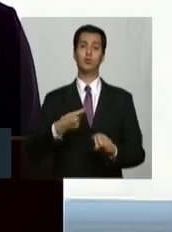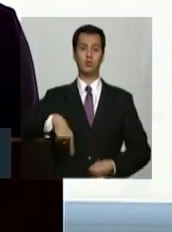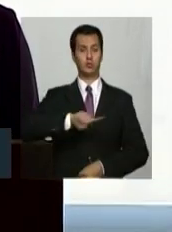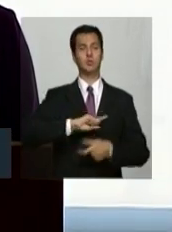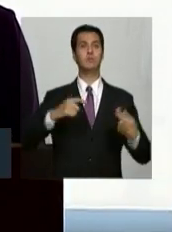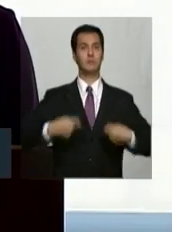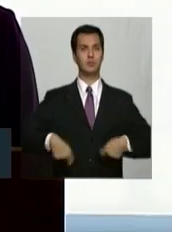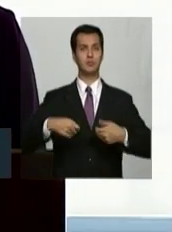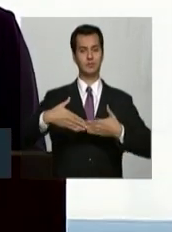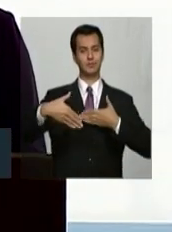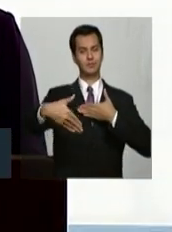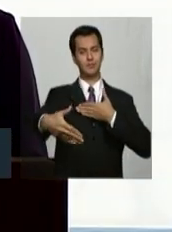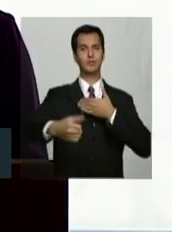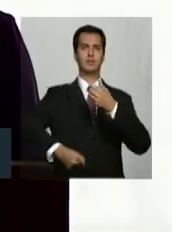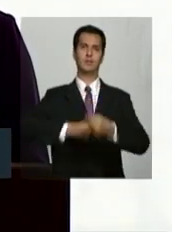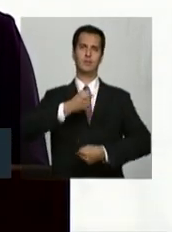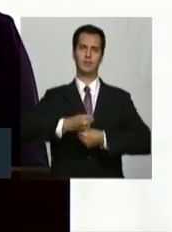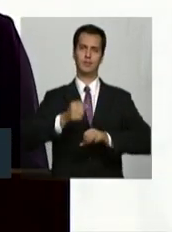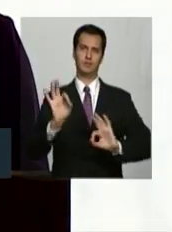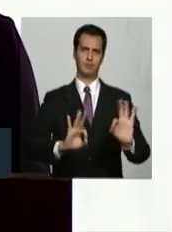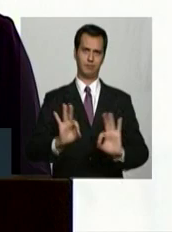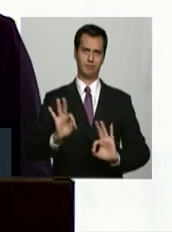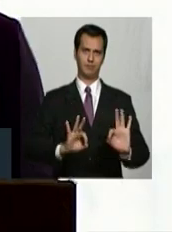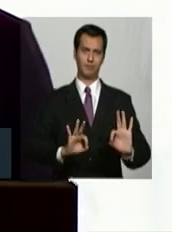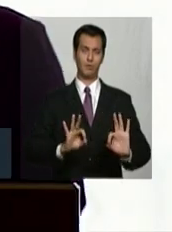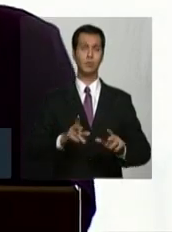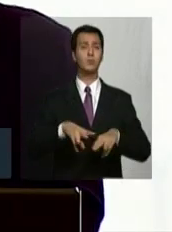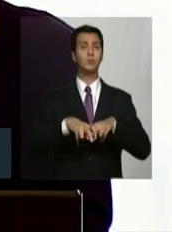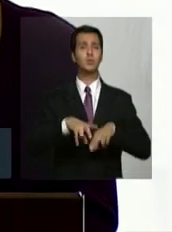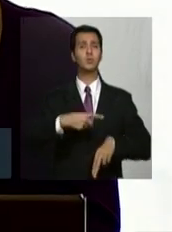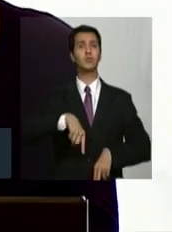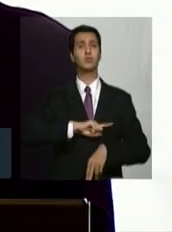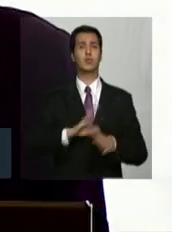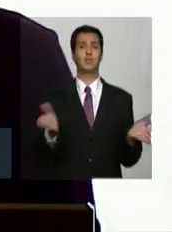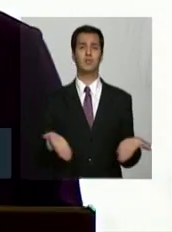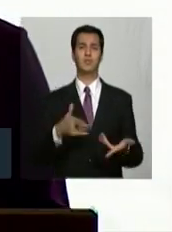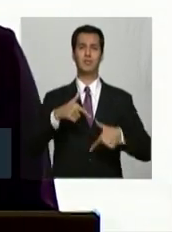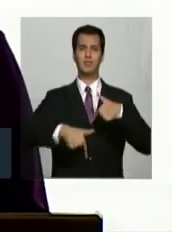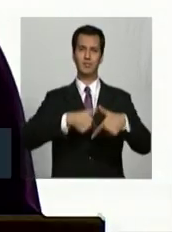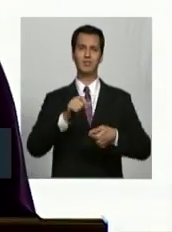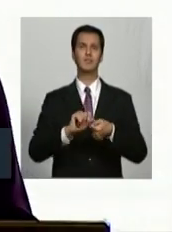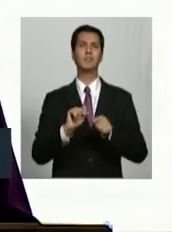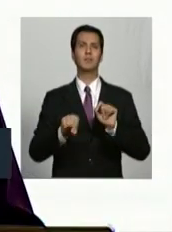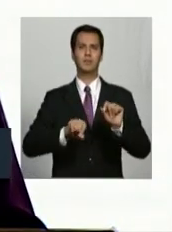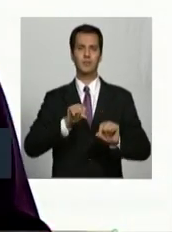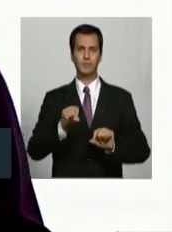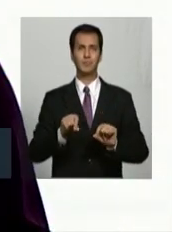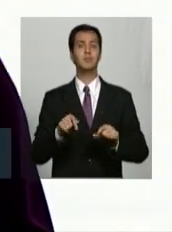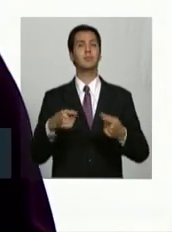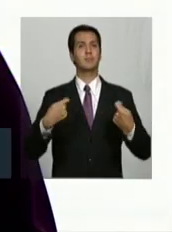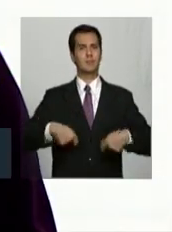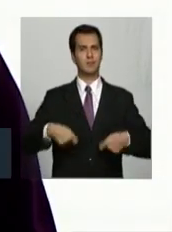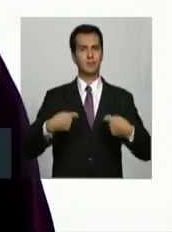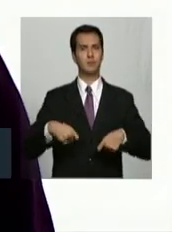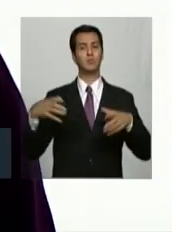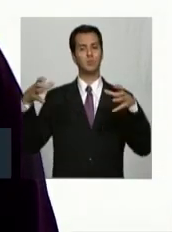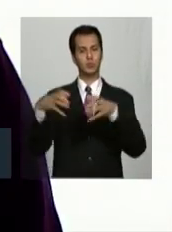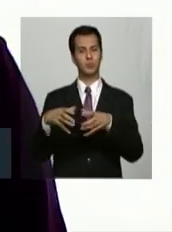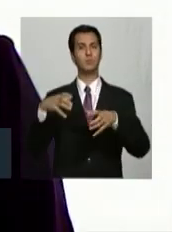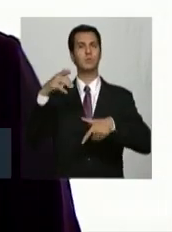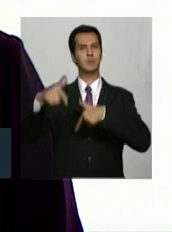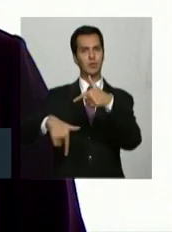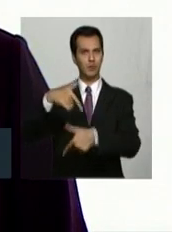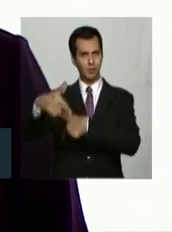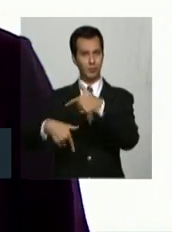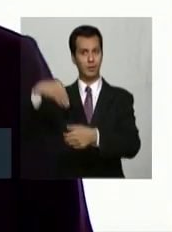anos. Por isso, estamos trabalhando para que a recomposição da capacidade operativa das